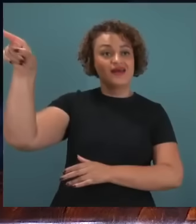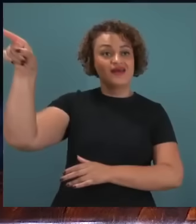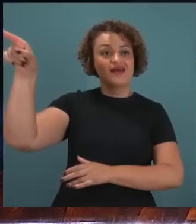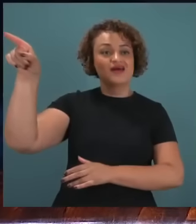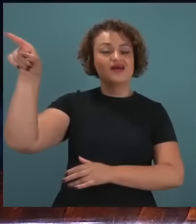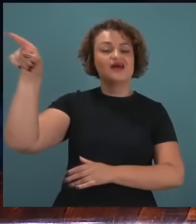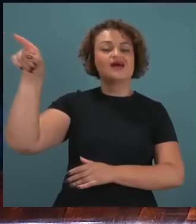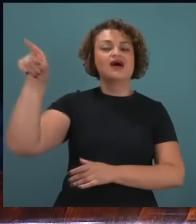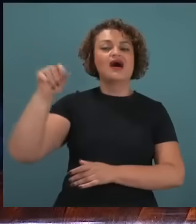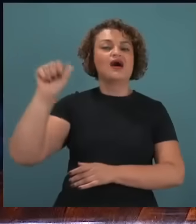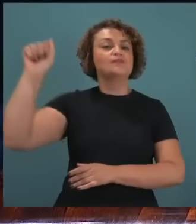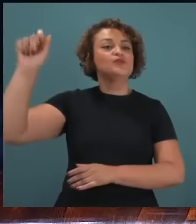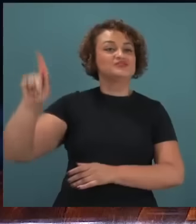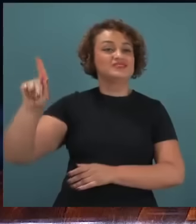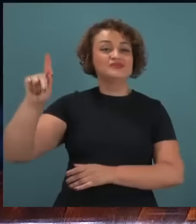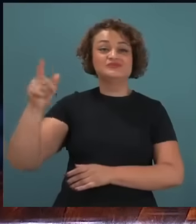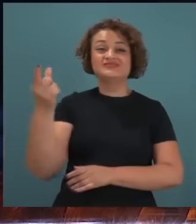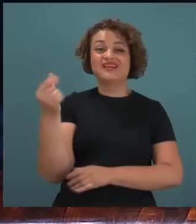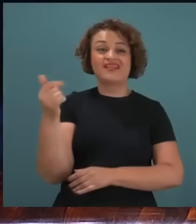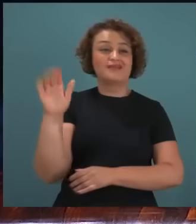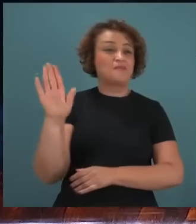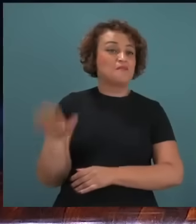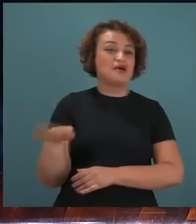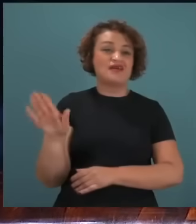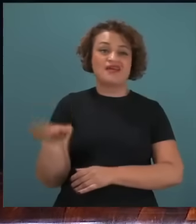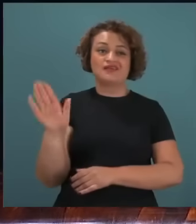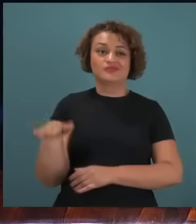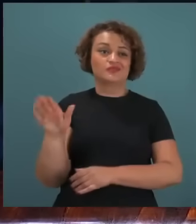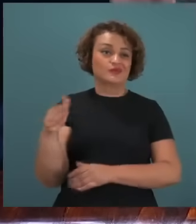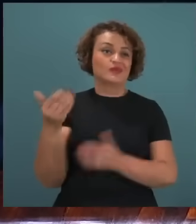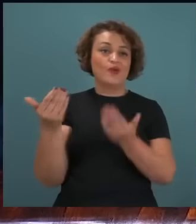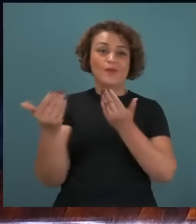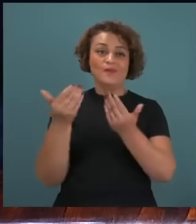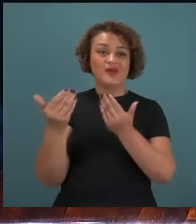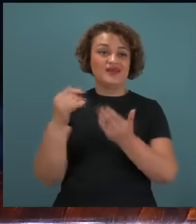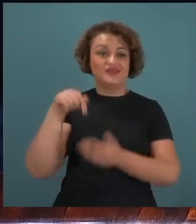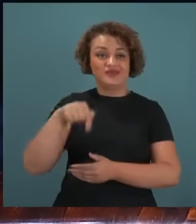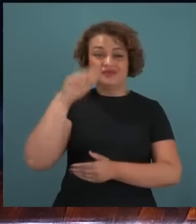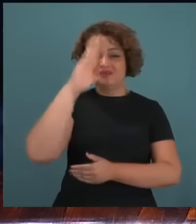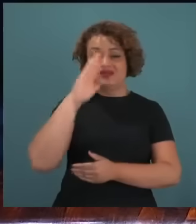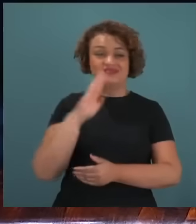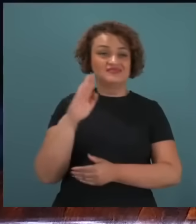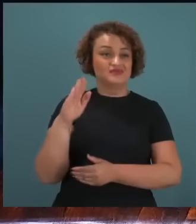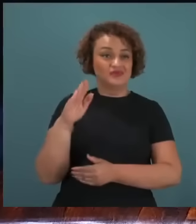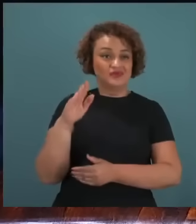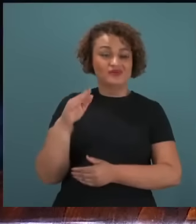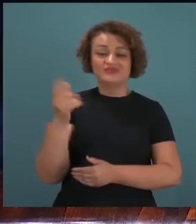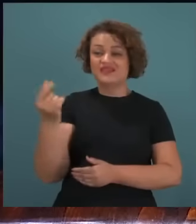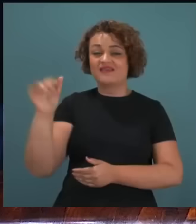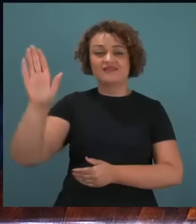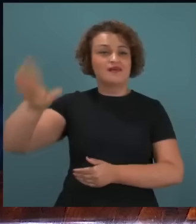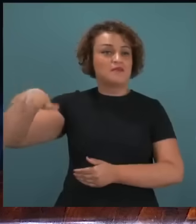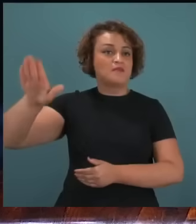de menos até que o salário mínimo nosso no Brasil, que é um dos menores do mundo.